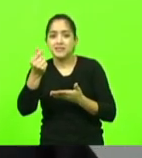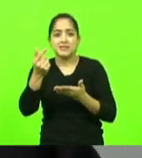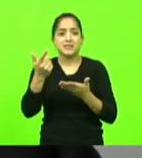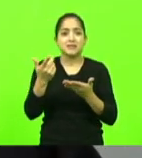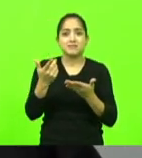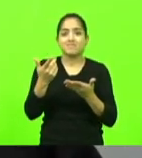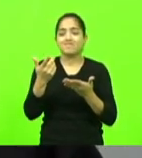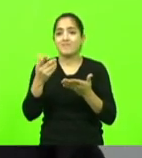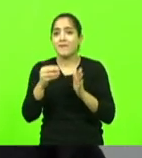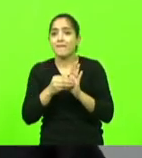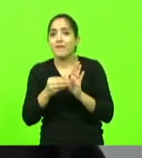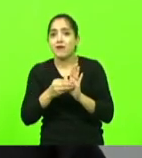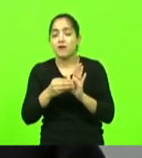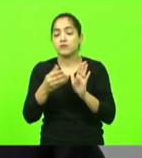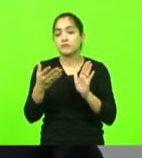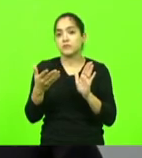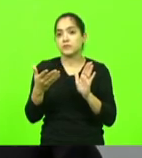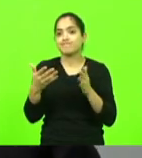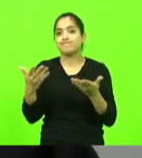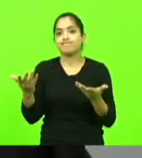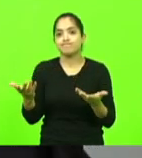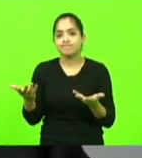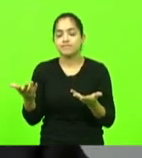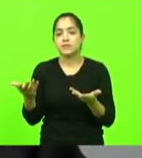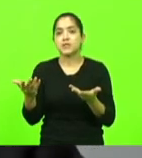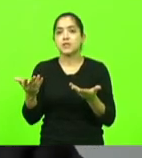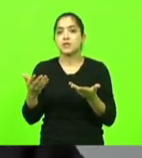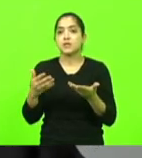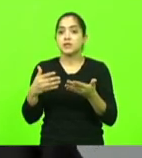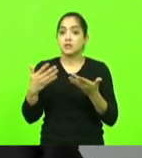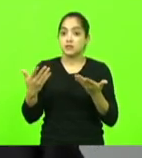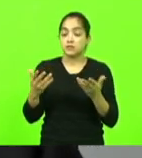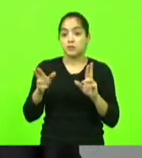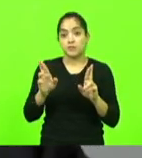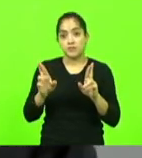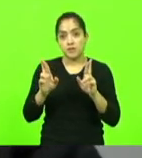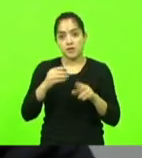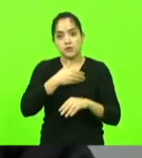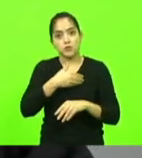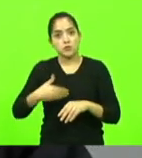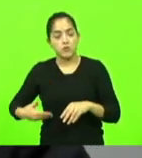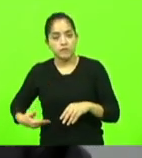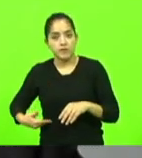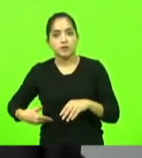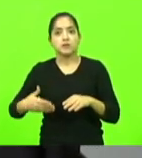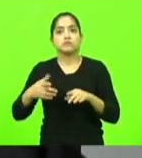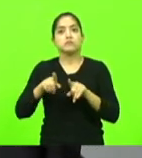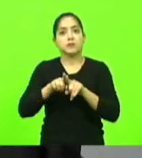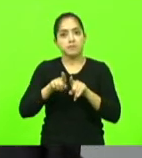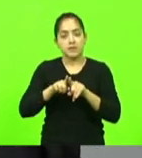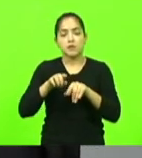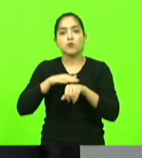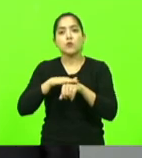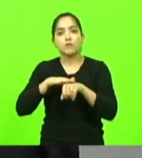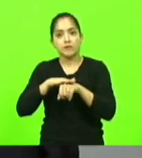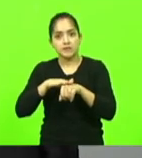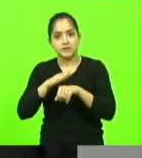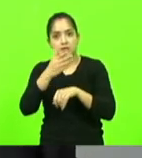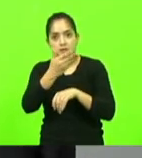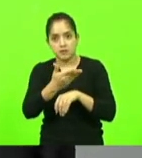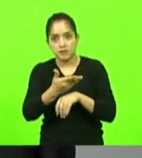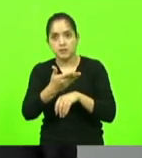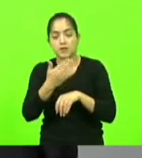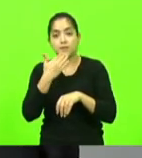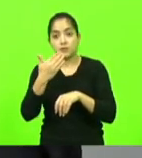parte me falava isso. Então, tomara que o governo encaminhe. Eu conversei também a pedido dos professores aqui da